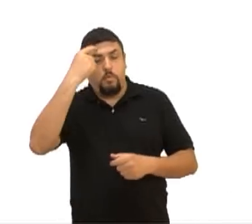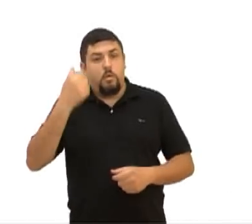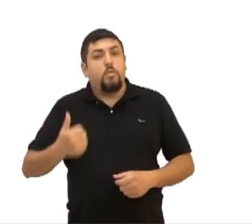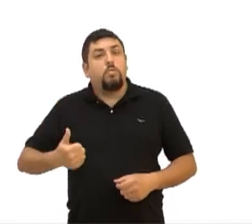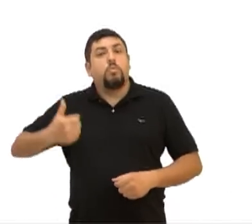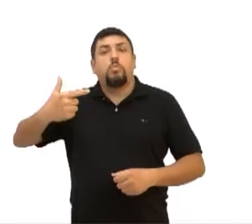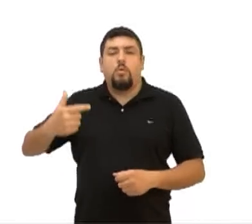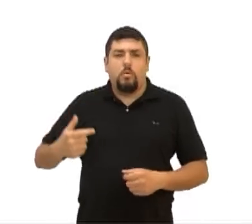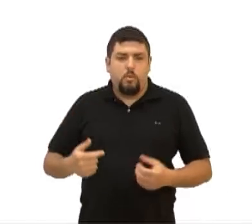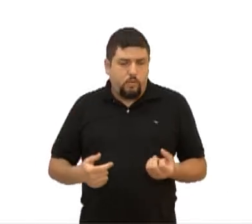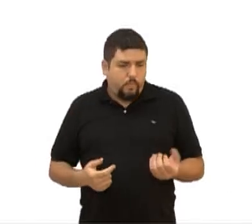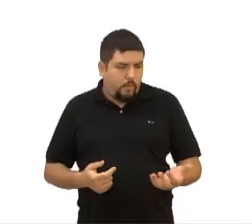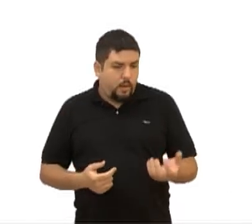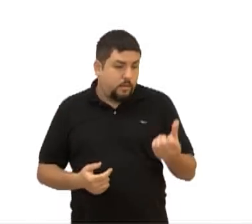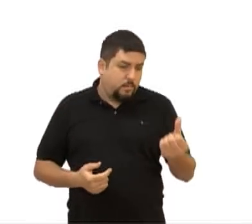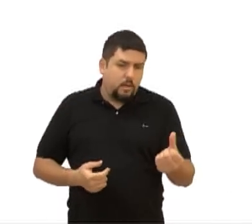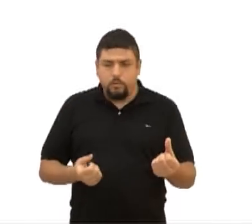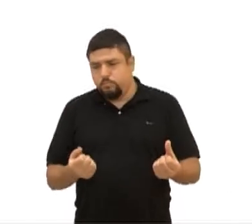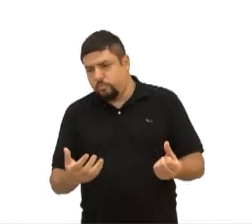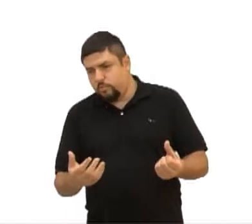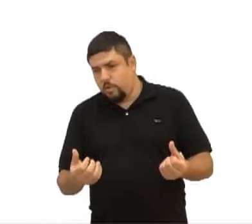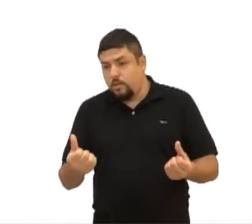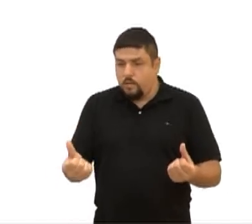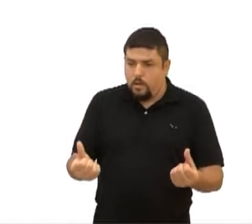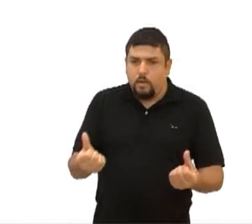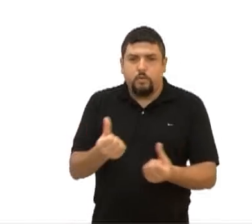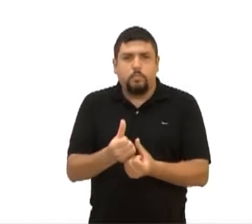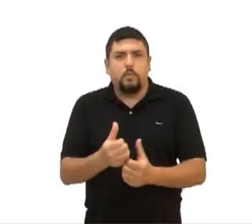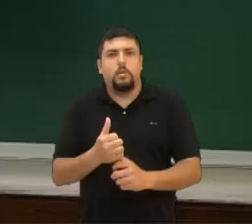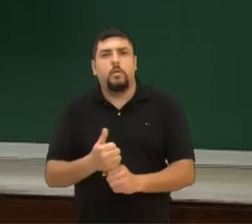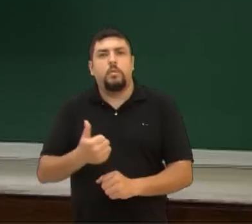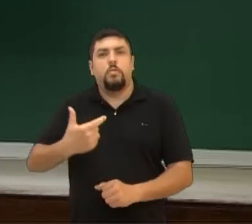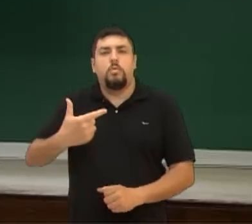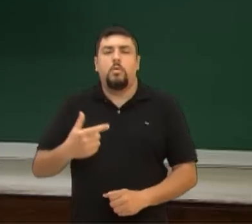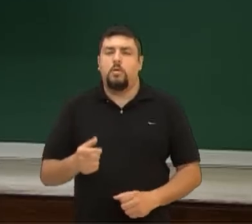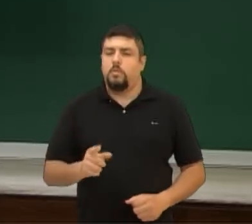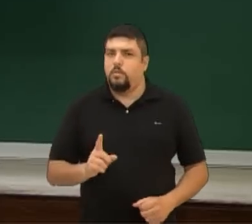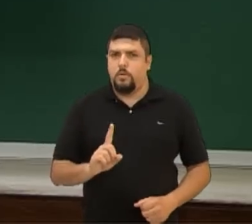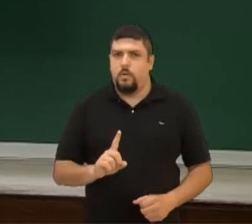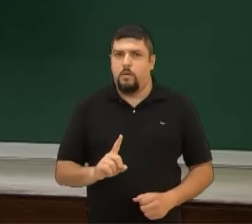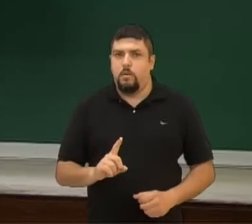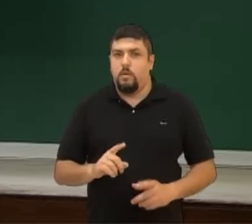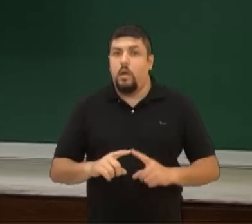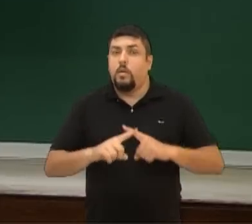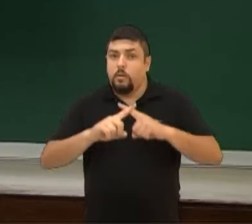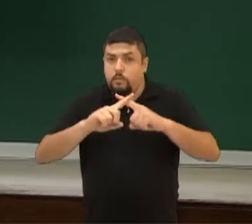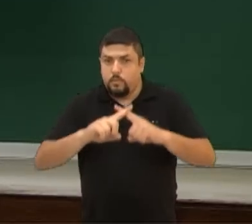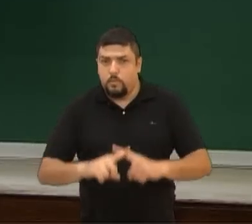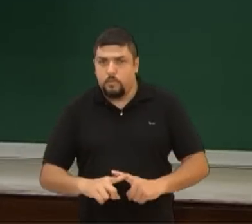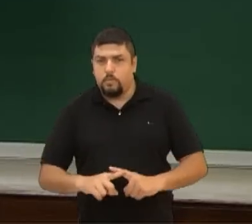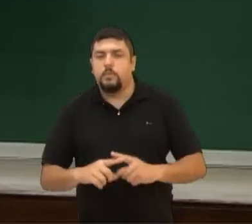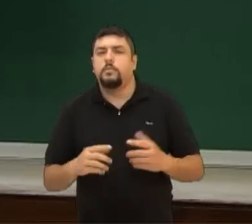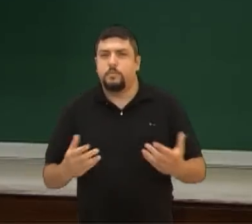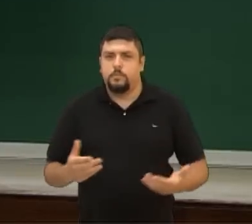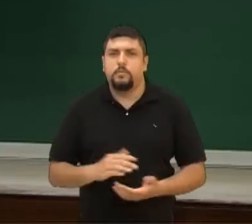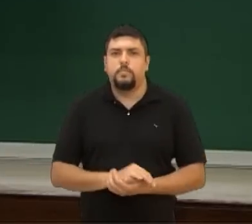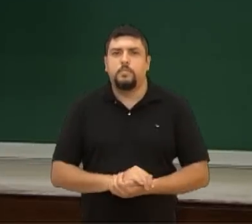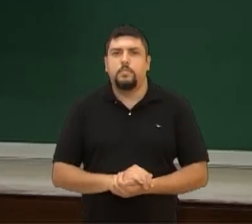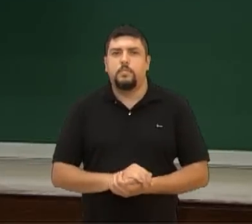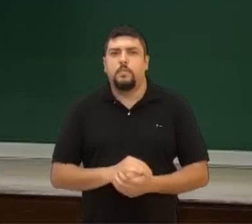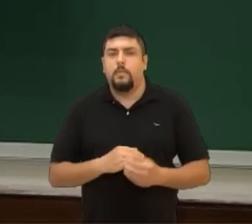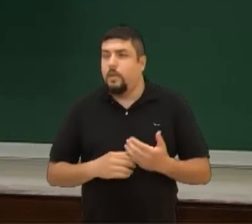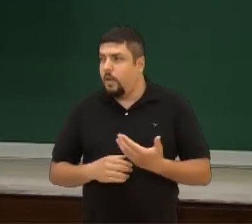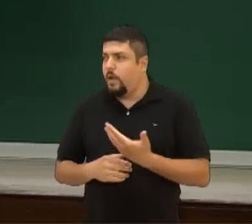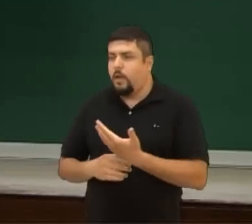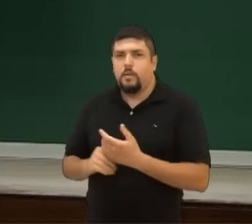Um dado, 6. 2 dados deve ser 12? Não, a gente multiplica os espaços amostrais. Aqui, o que a